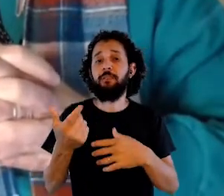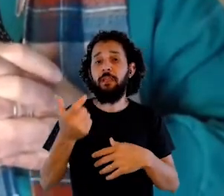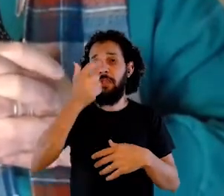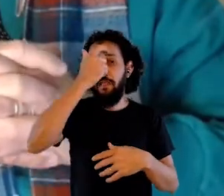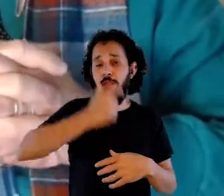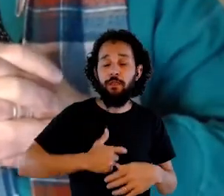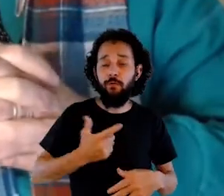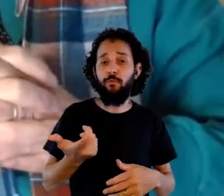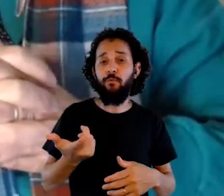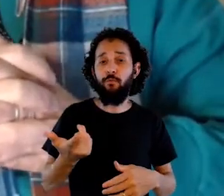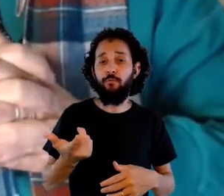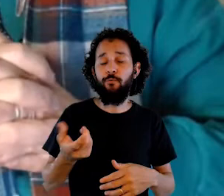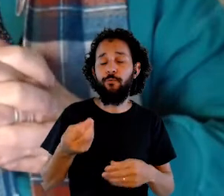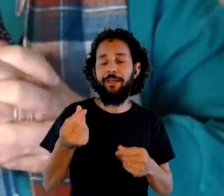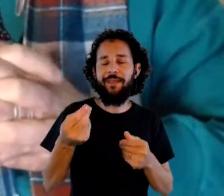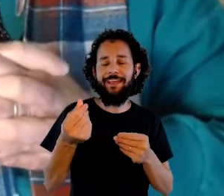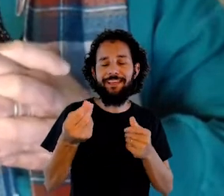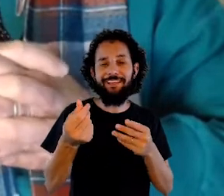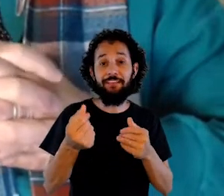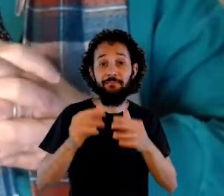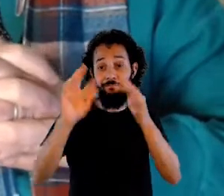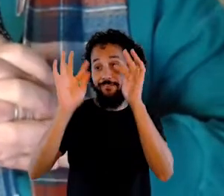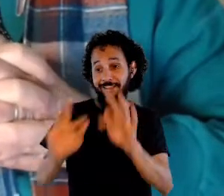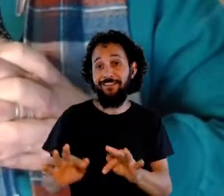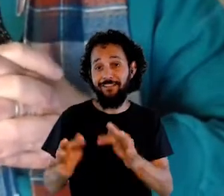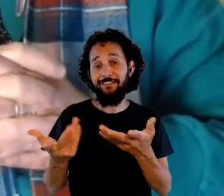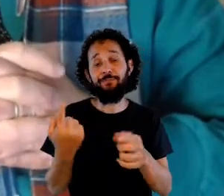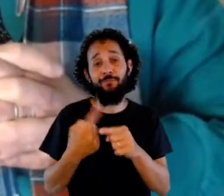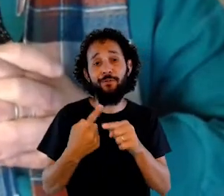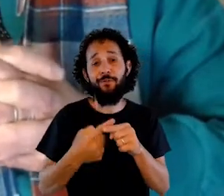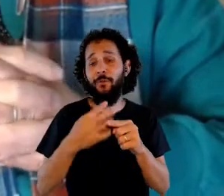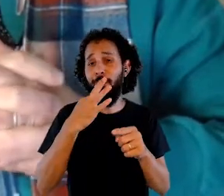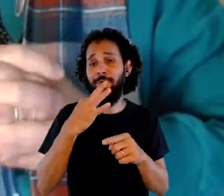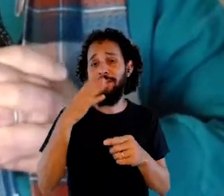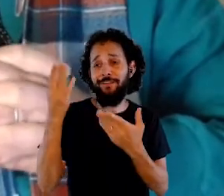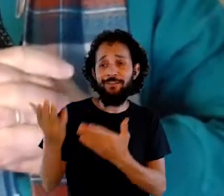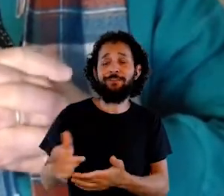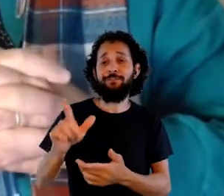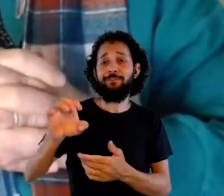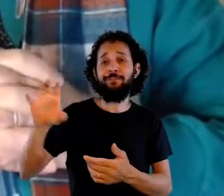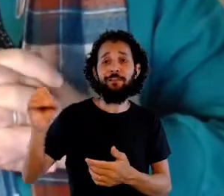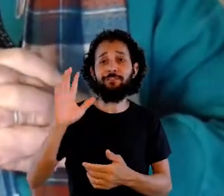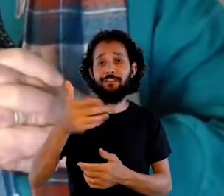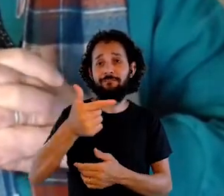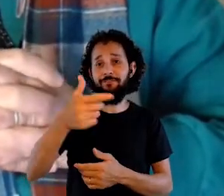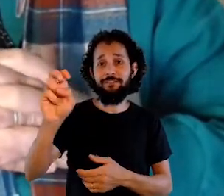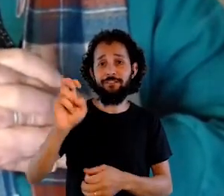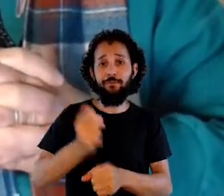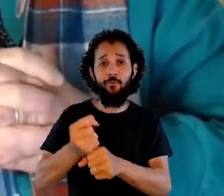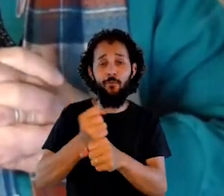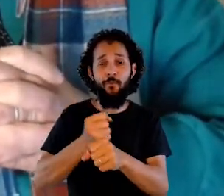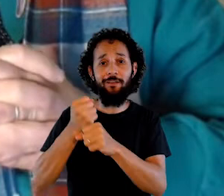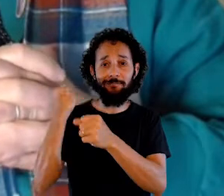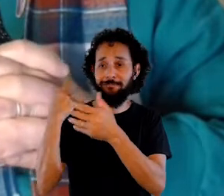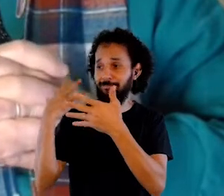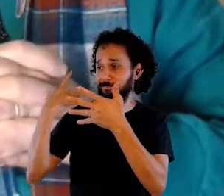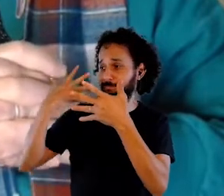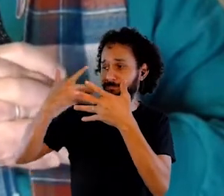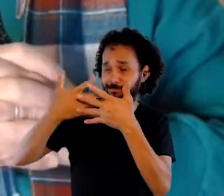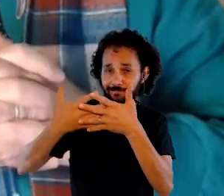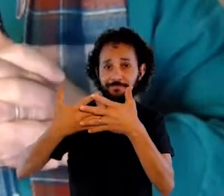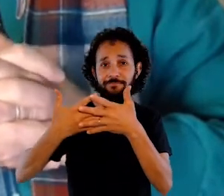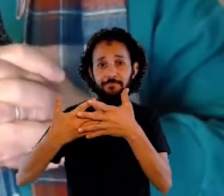sou feliz, gente, porque eu conheço o Léo Artesi há 25 anos, e de lá para cá, muitas coisas no meu caminho